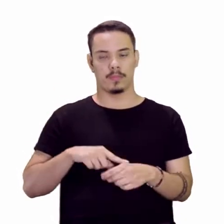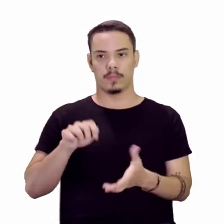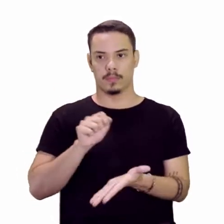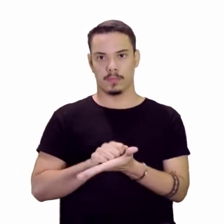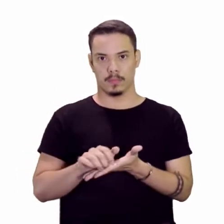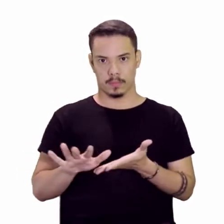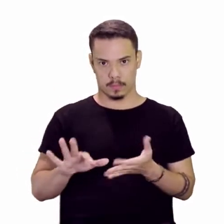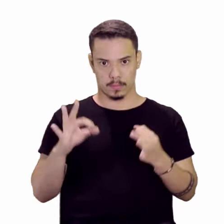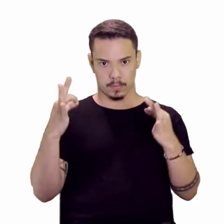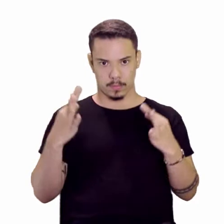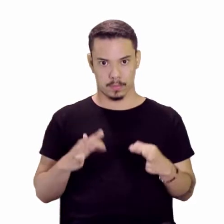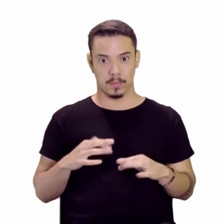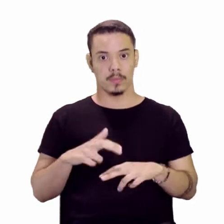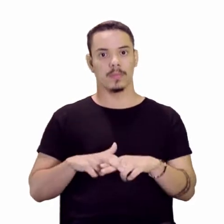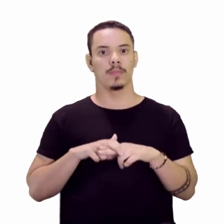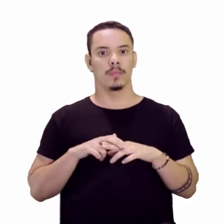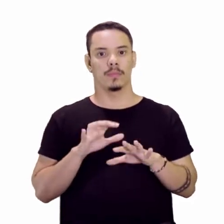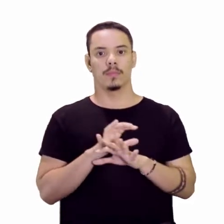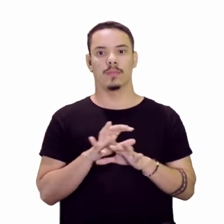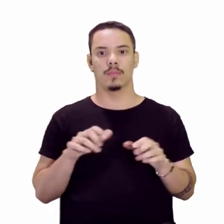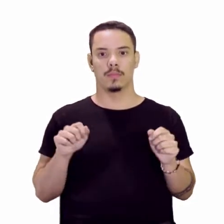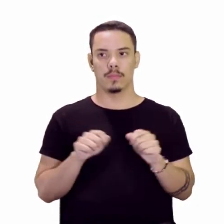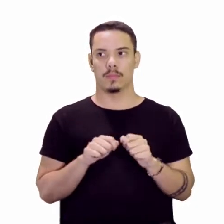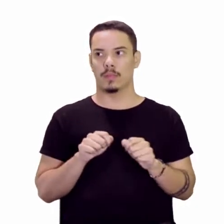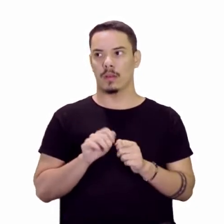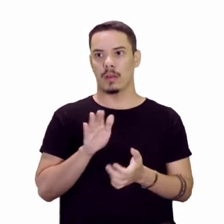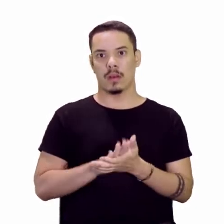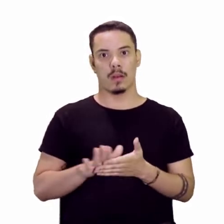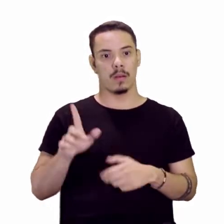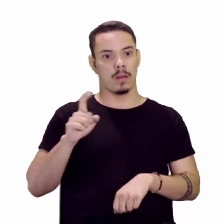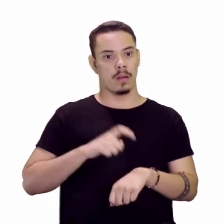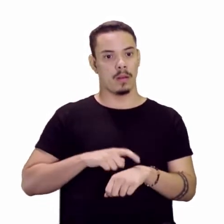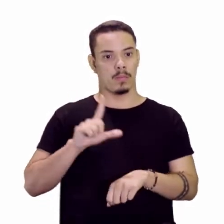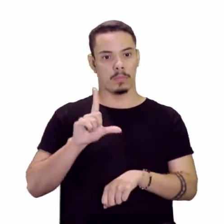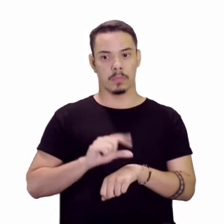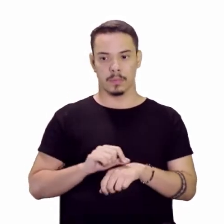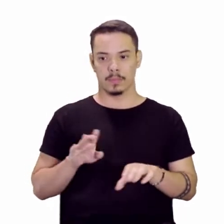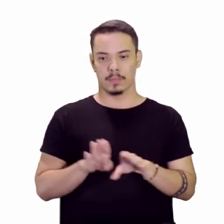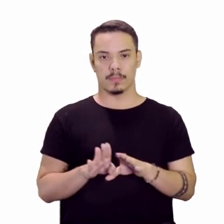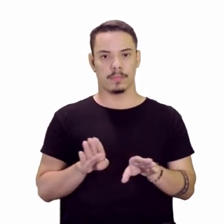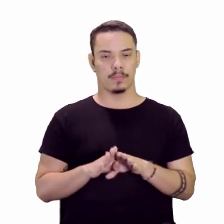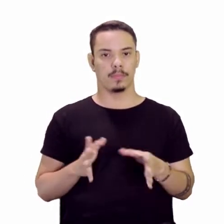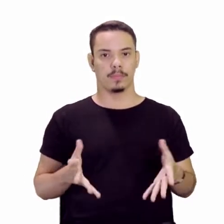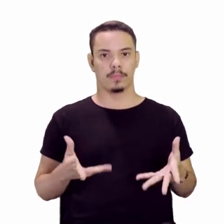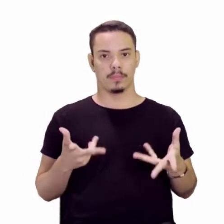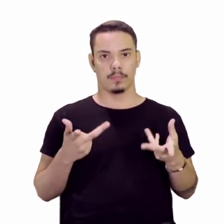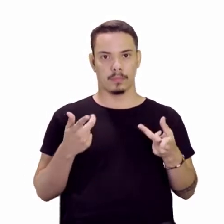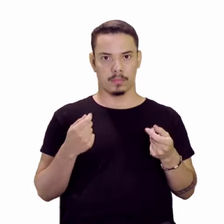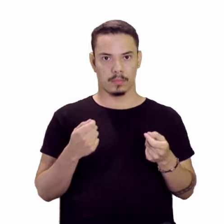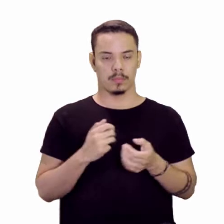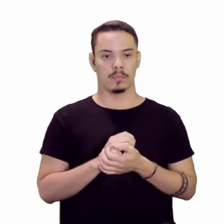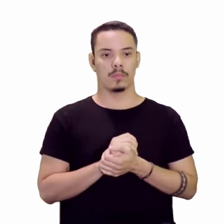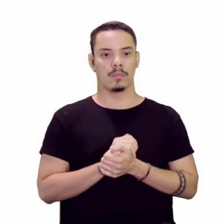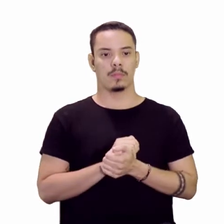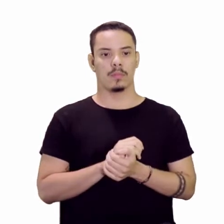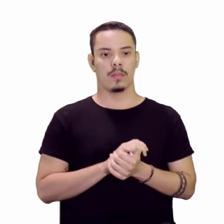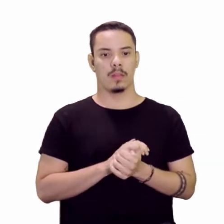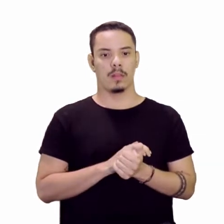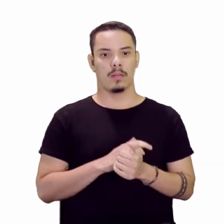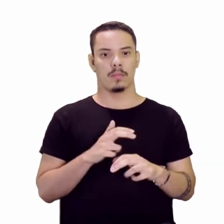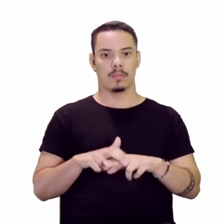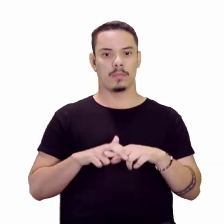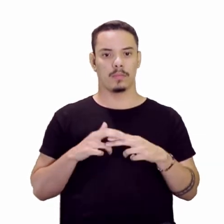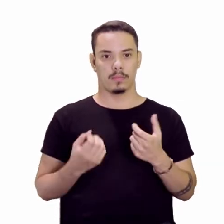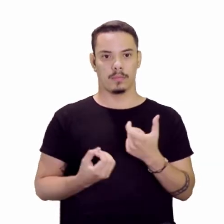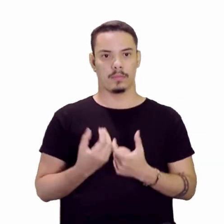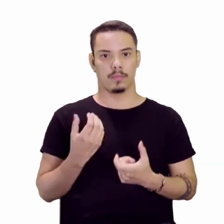o mesmo. Então, exatamente. Quanto mais potente, vai gastar menos tempo. E vai ser mais eficiente, então, né? E a formulazinha